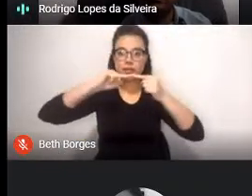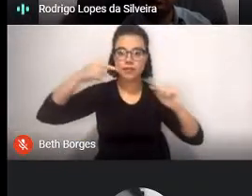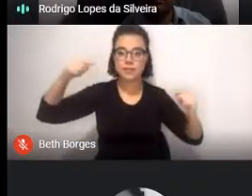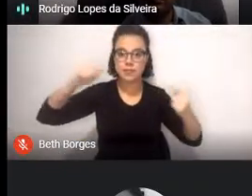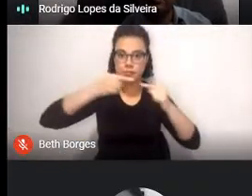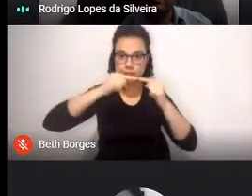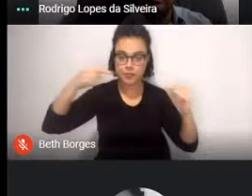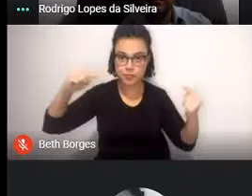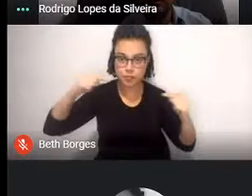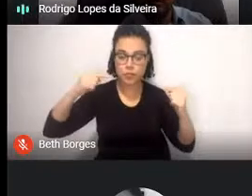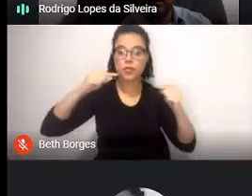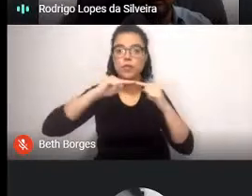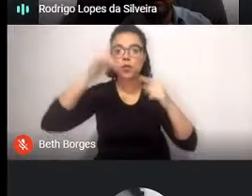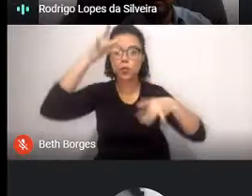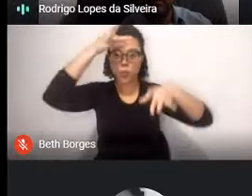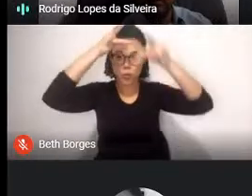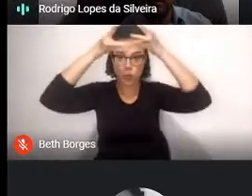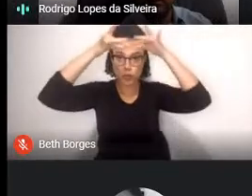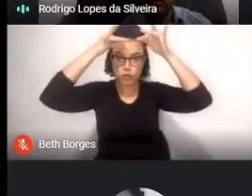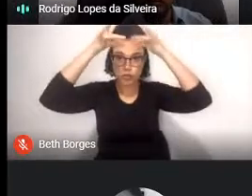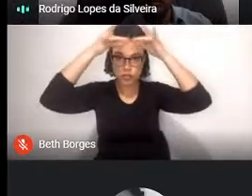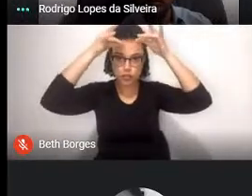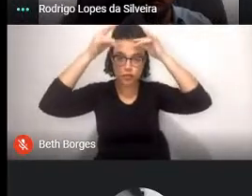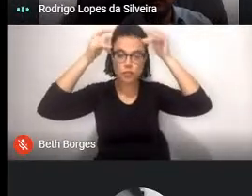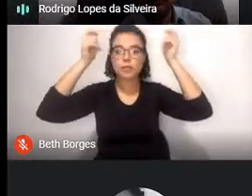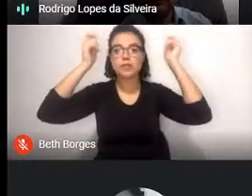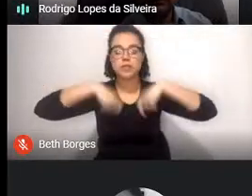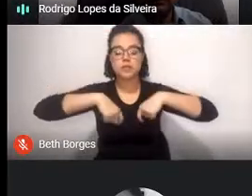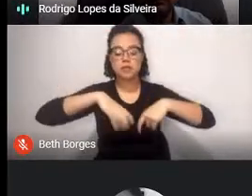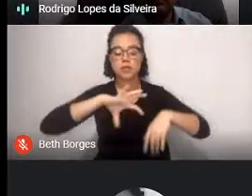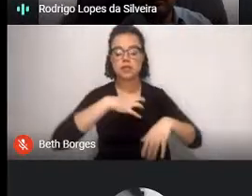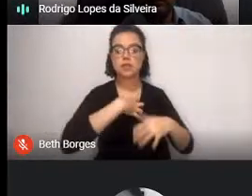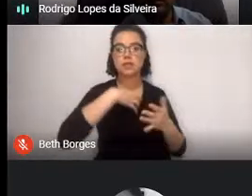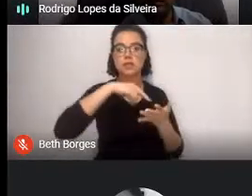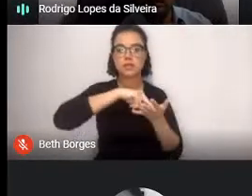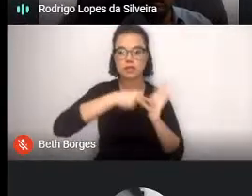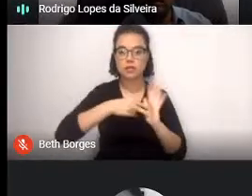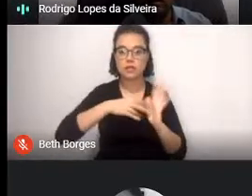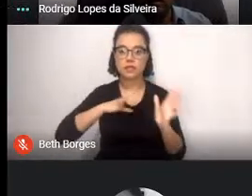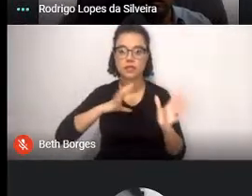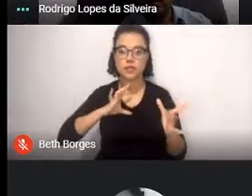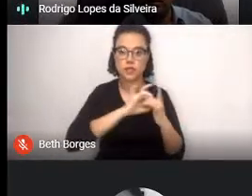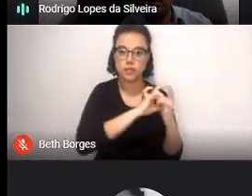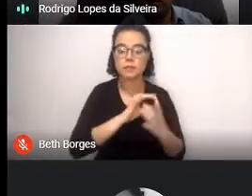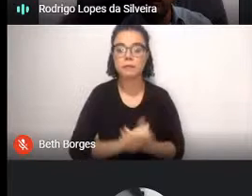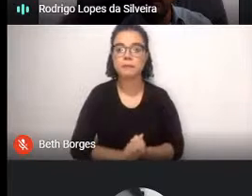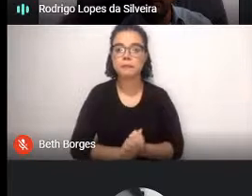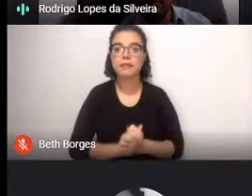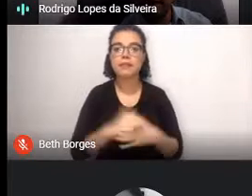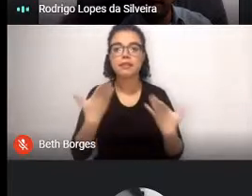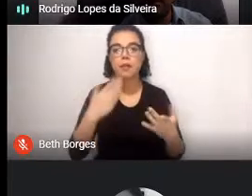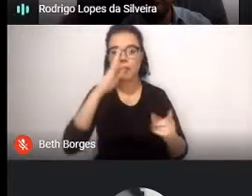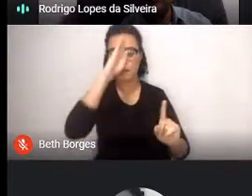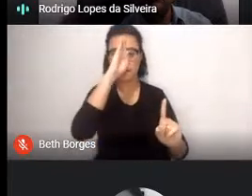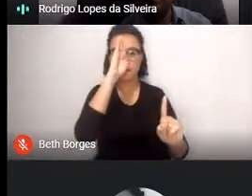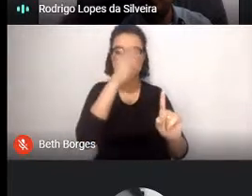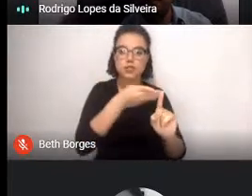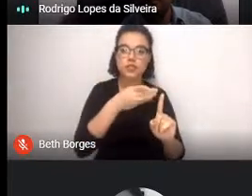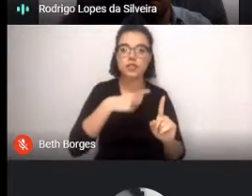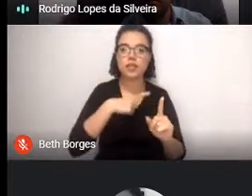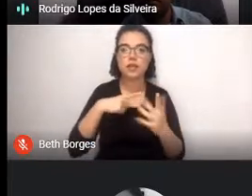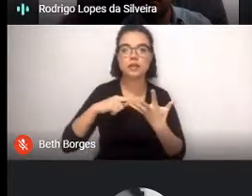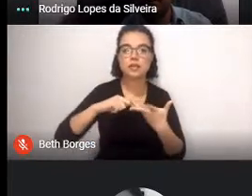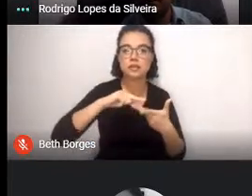funções executivas tragam um resultado mais significativo. São funções executivas de uma maneira mais clara, objetiva, as principais, podemos